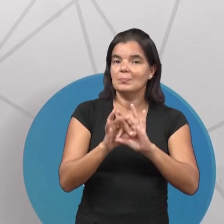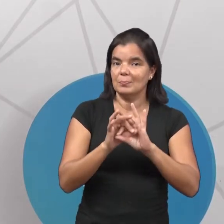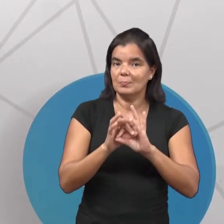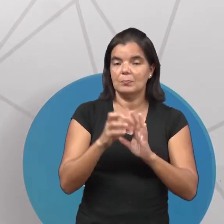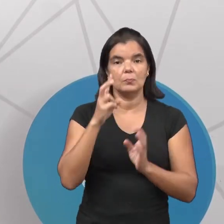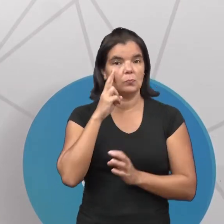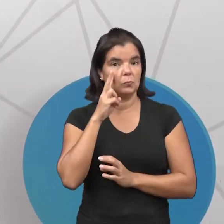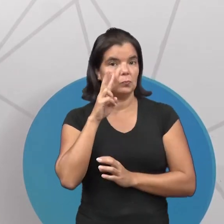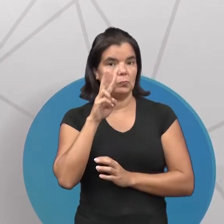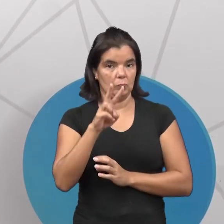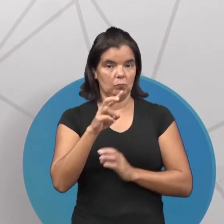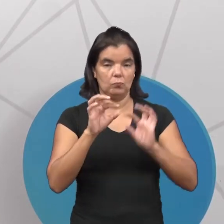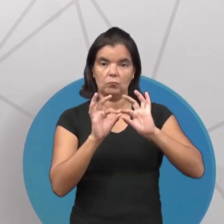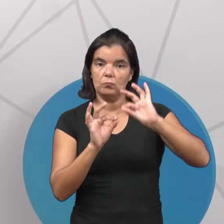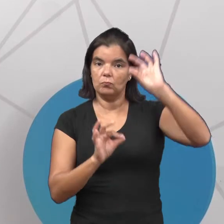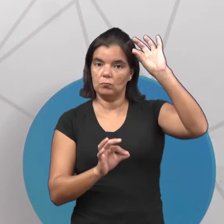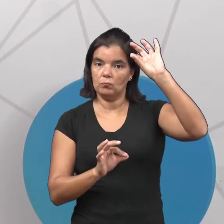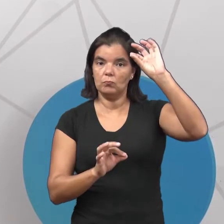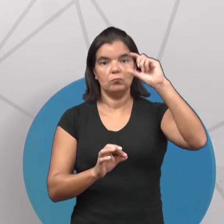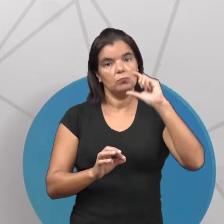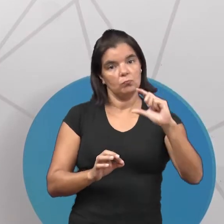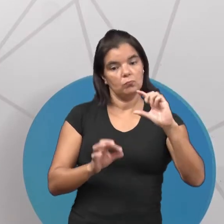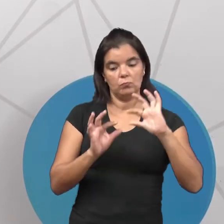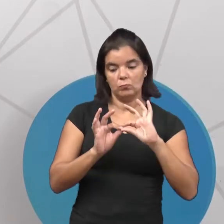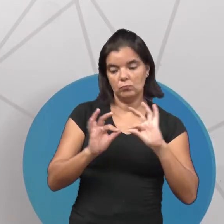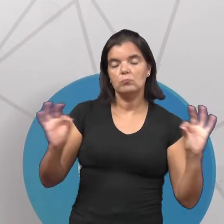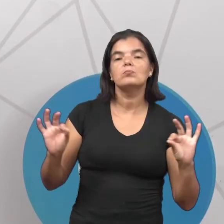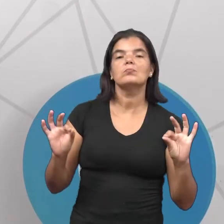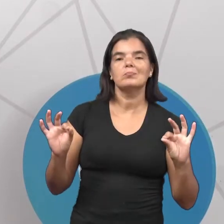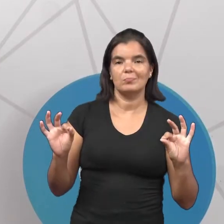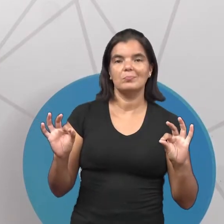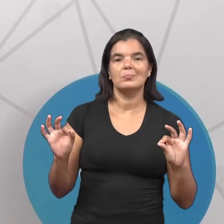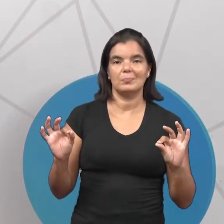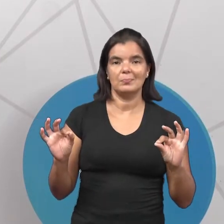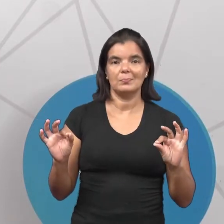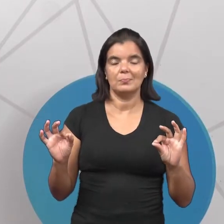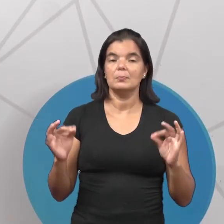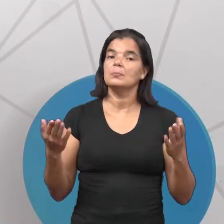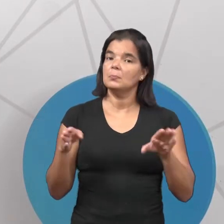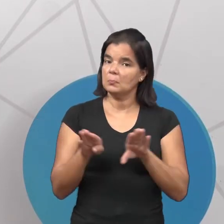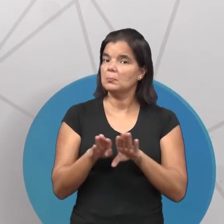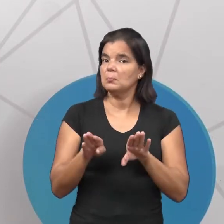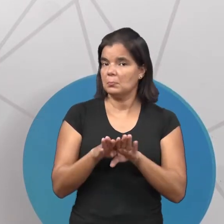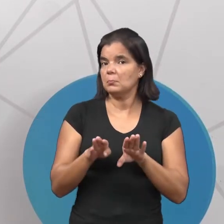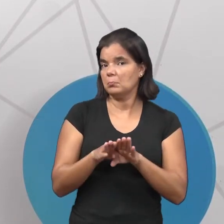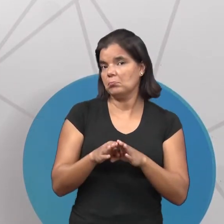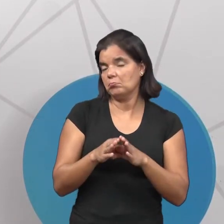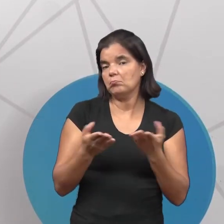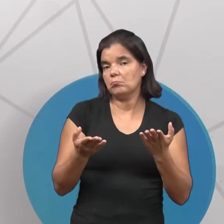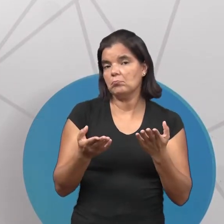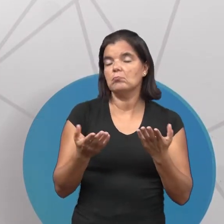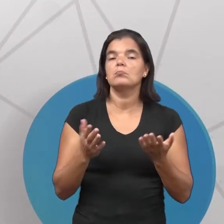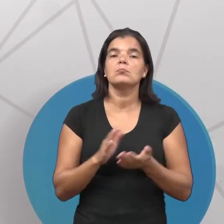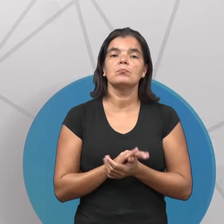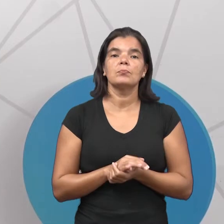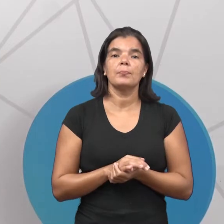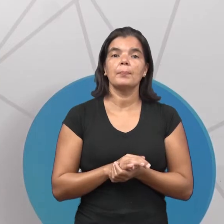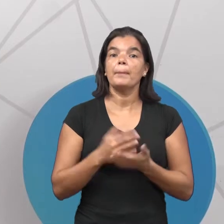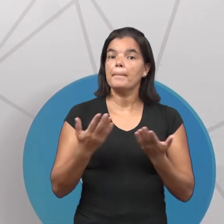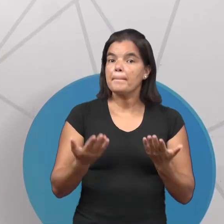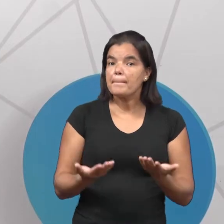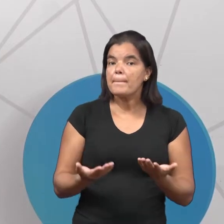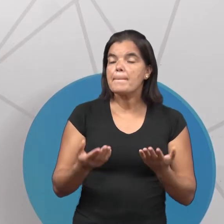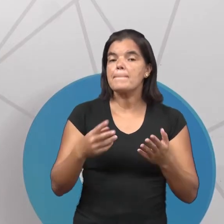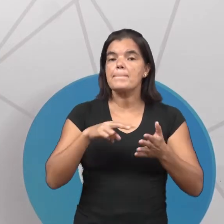que vimos com a altura, largura e profundidade, que também pode ser entendido como comprimento. E